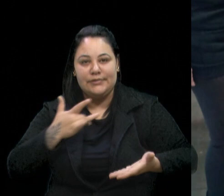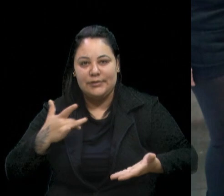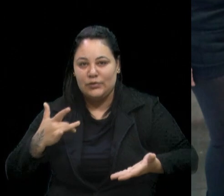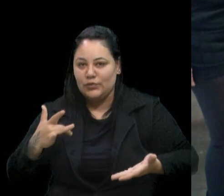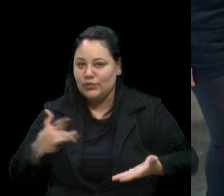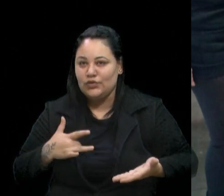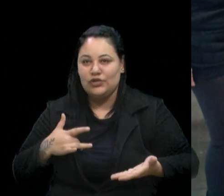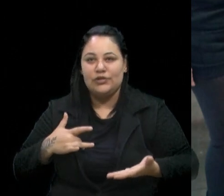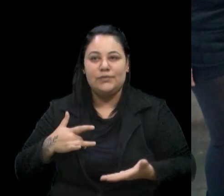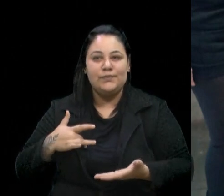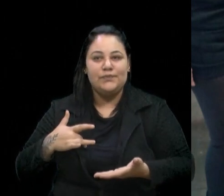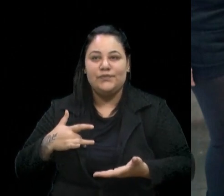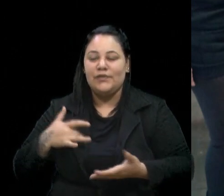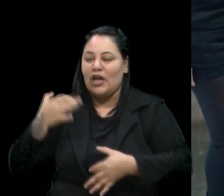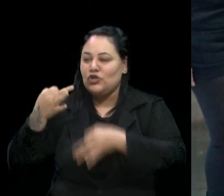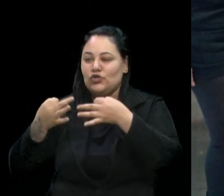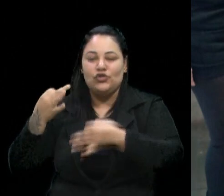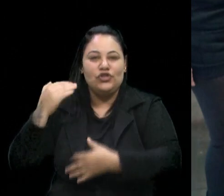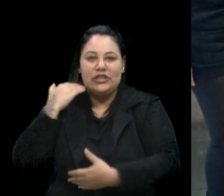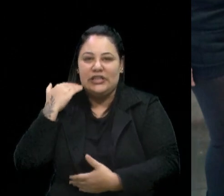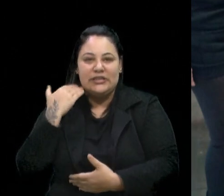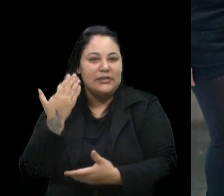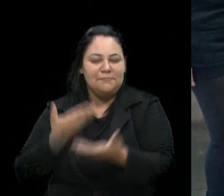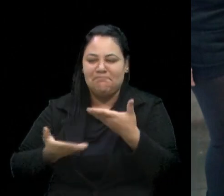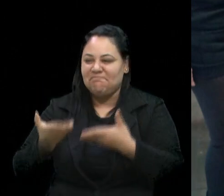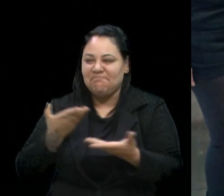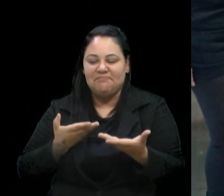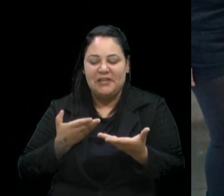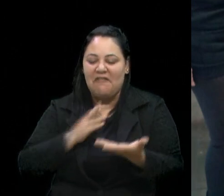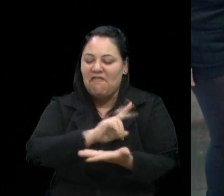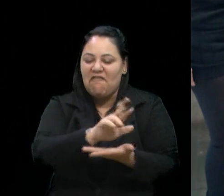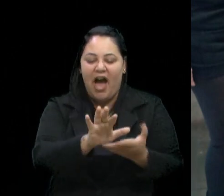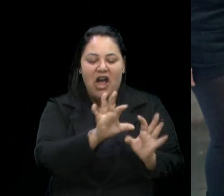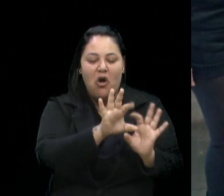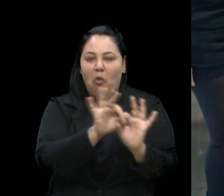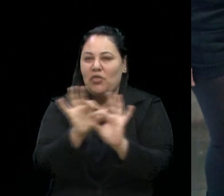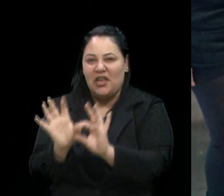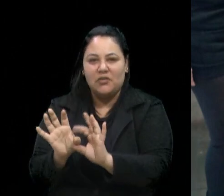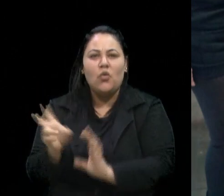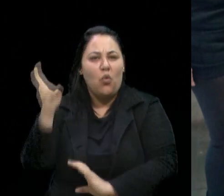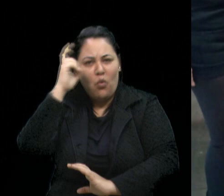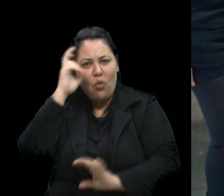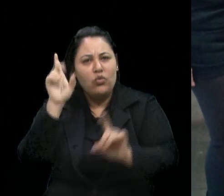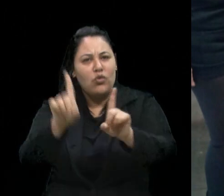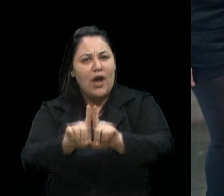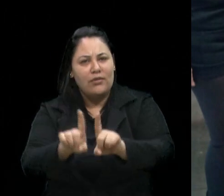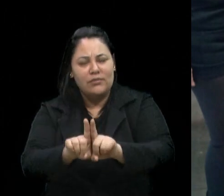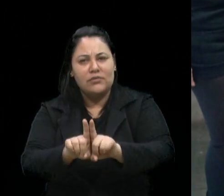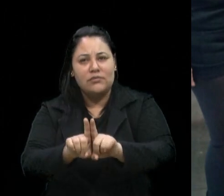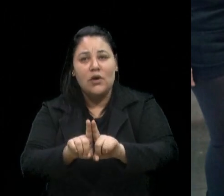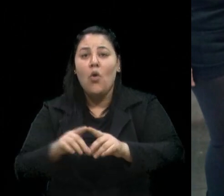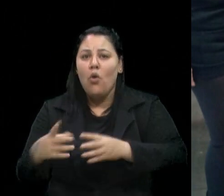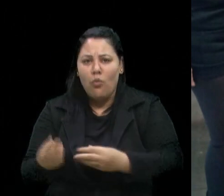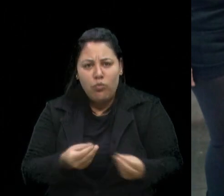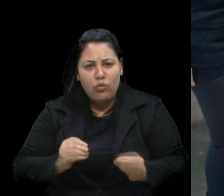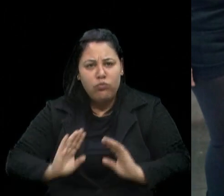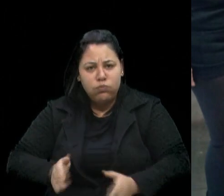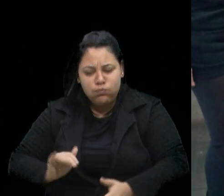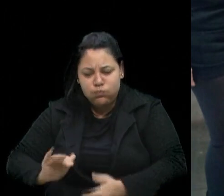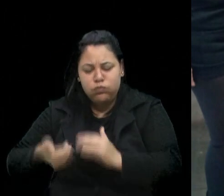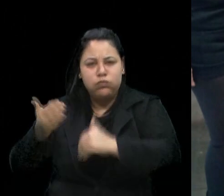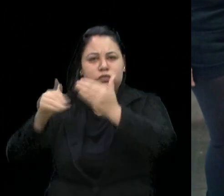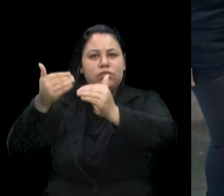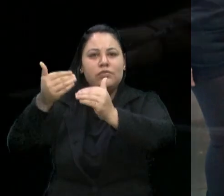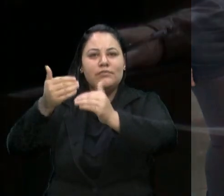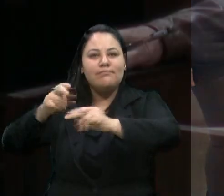audiência no judiciário ou em evento cultural. Muito já avançamos, por isso